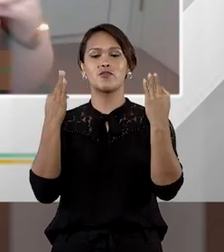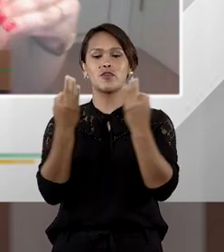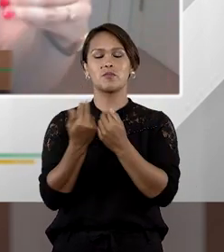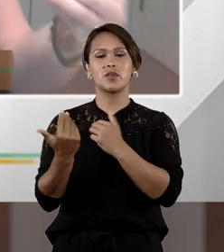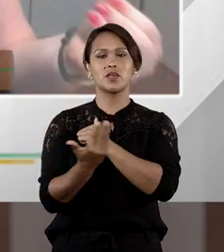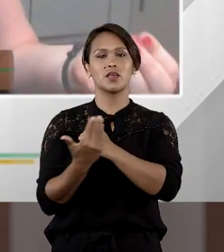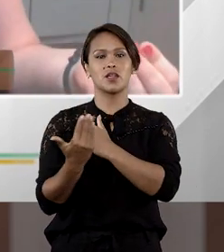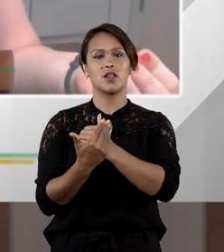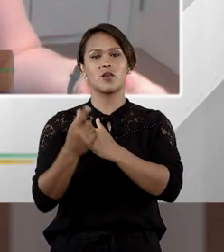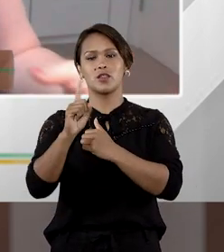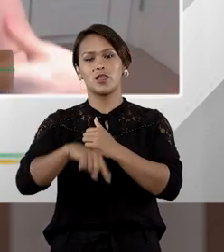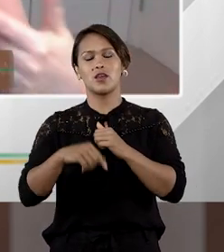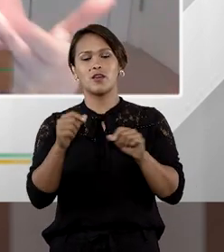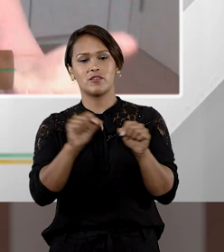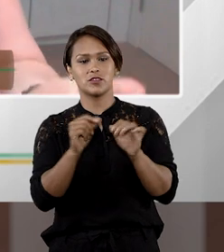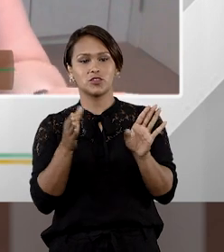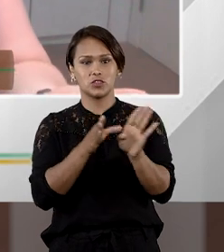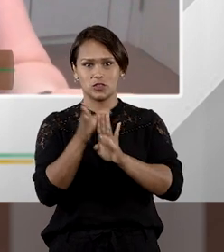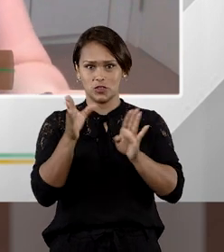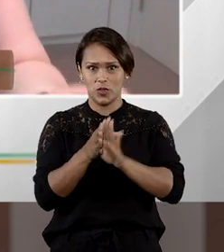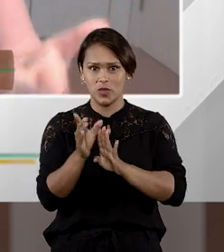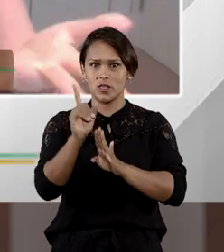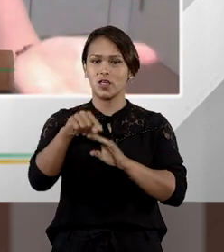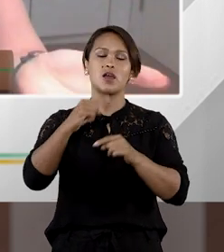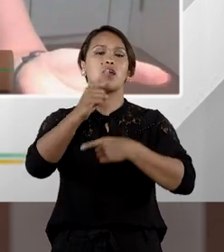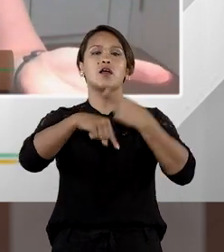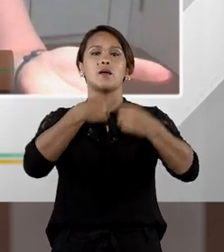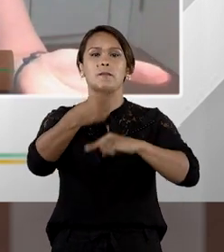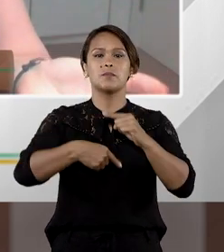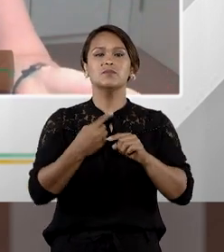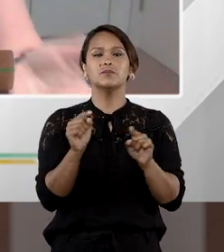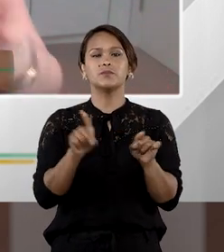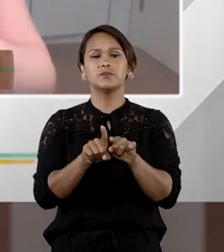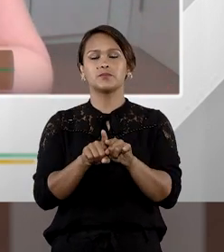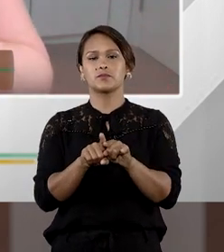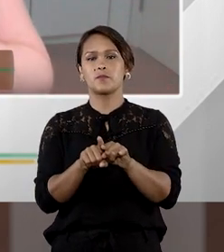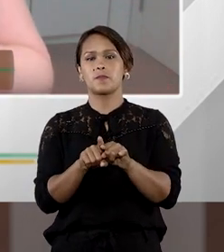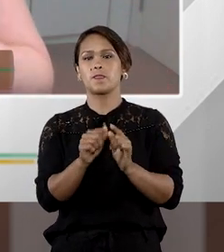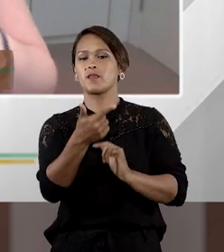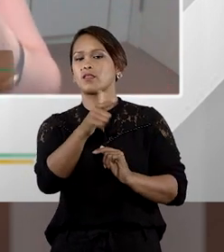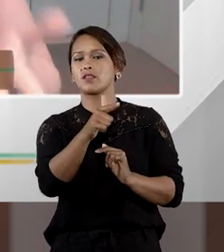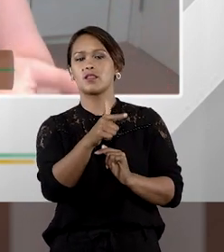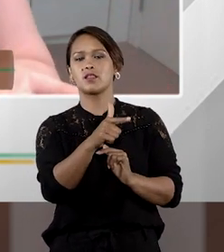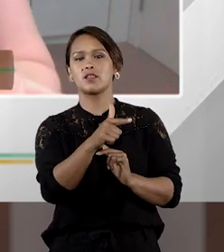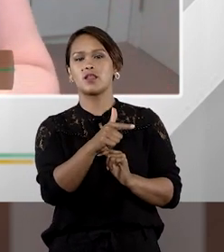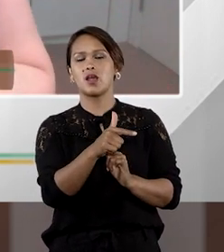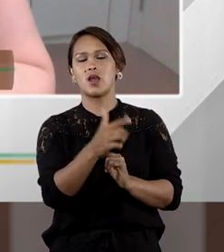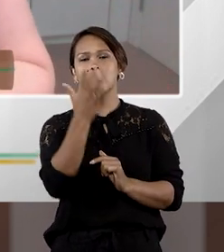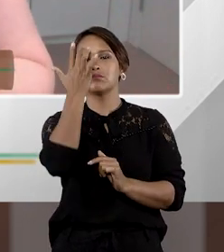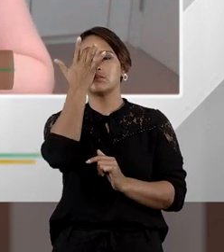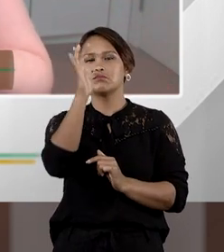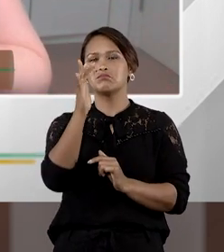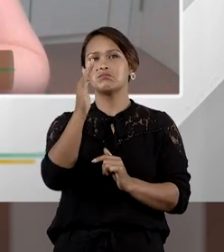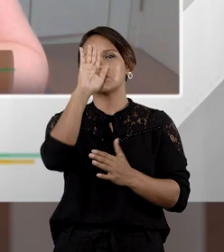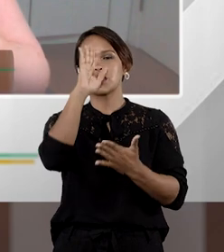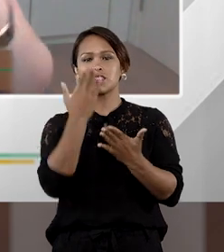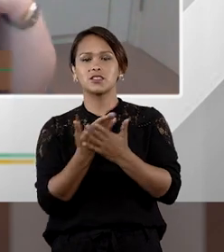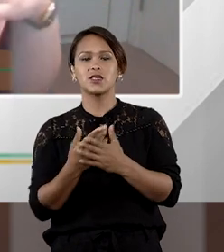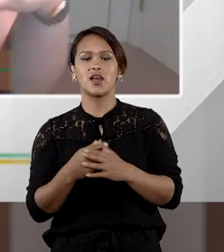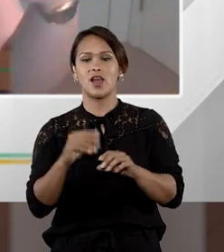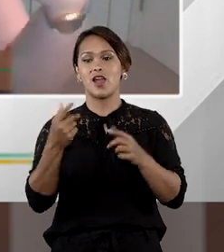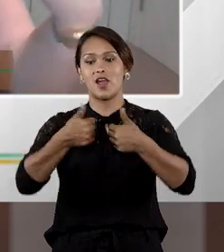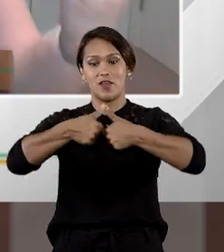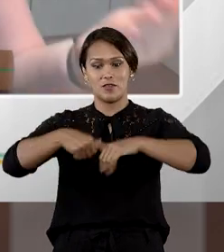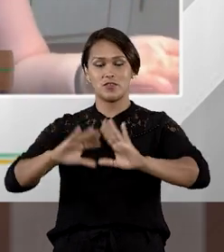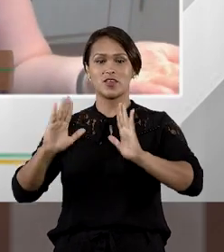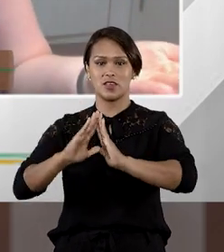familiar. E isso vai fazer com que a gente oriente as próximas gerações em que sentido? Não caírem na sedução de ficar em casa cuidando dos filhos, porque